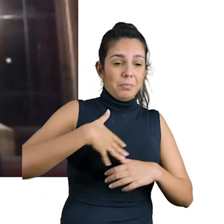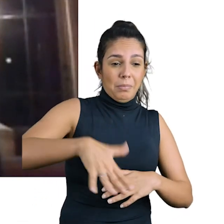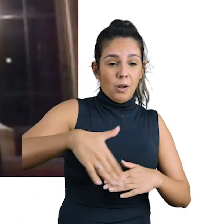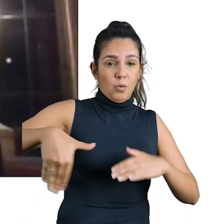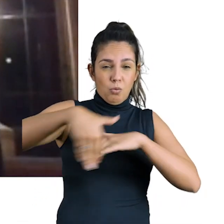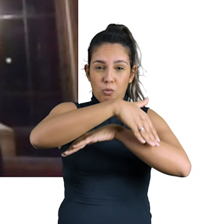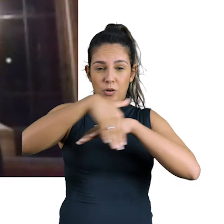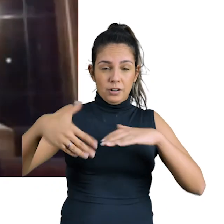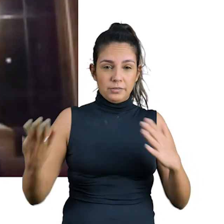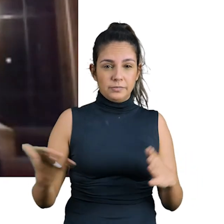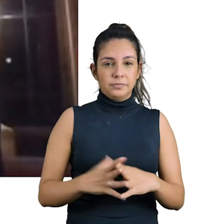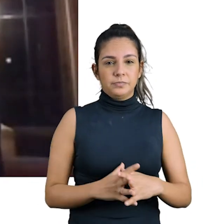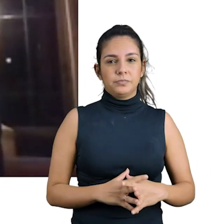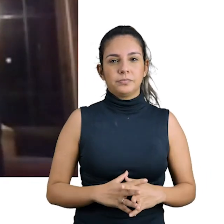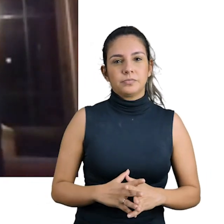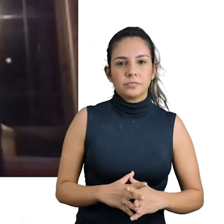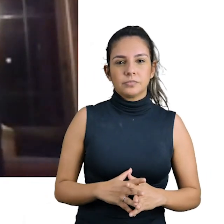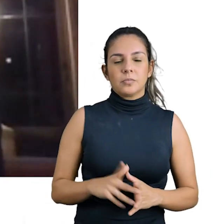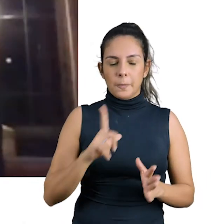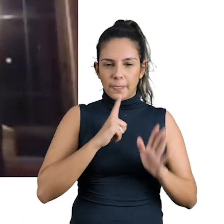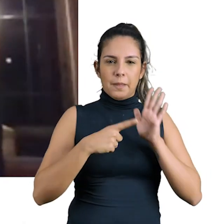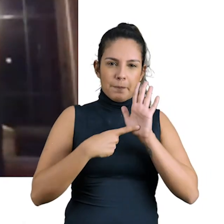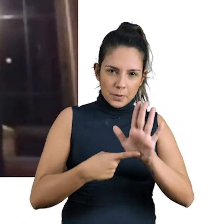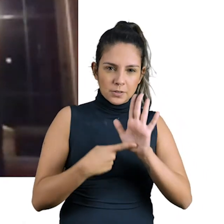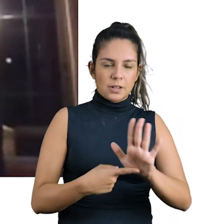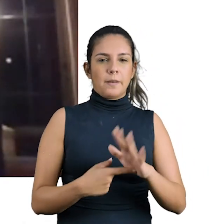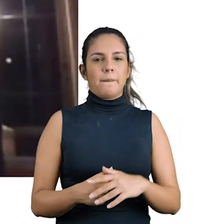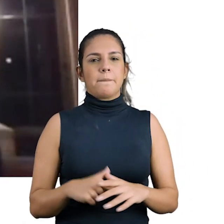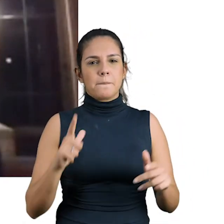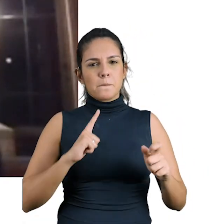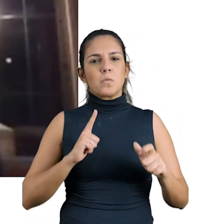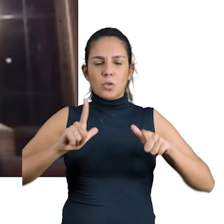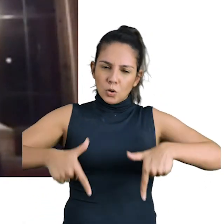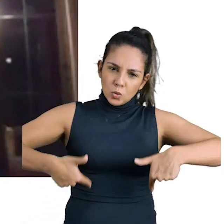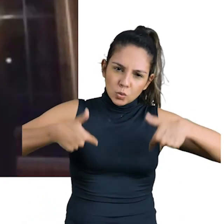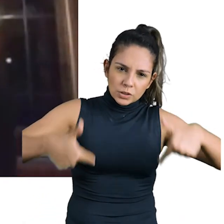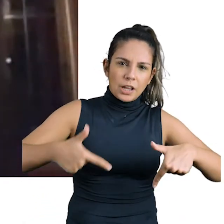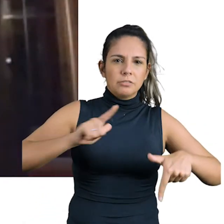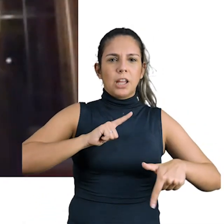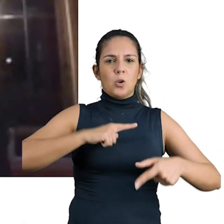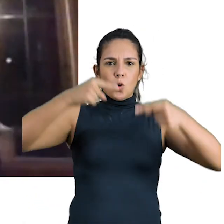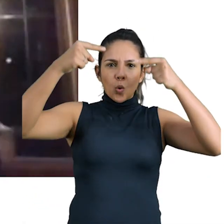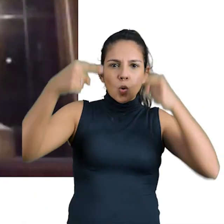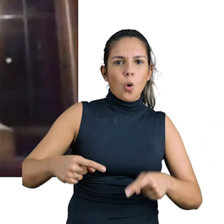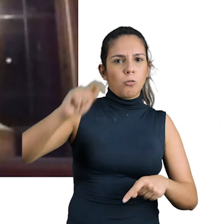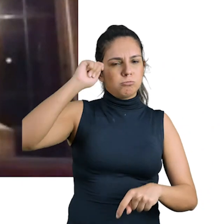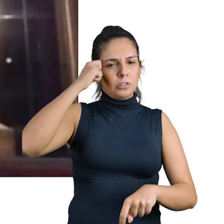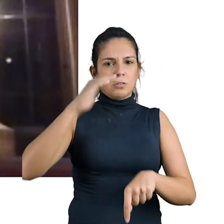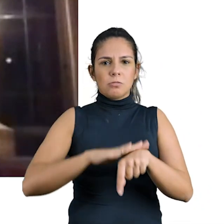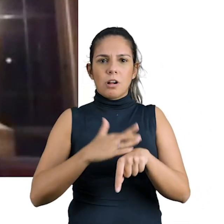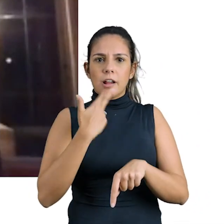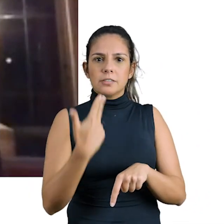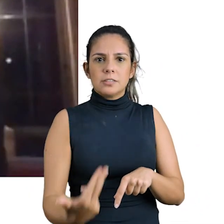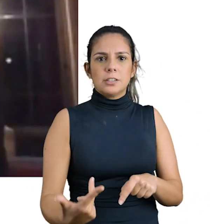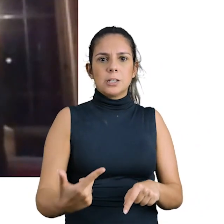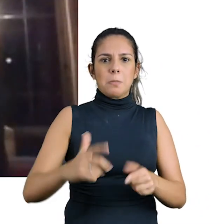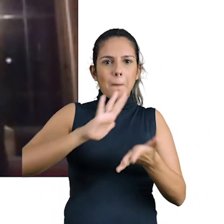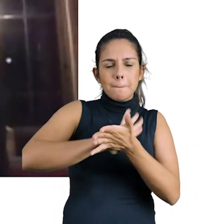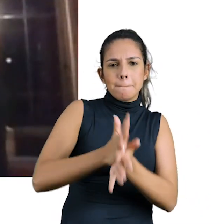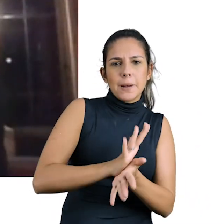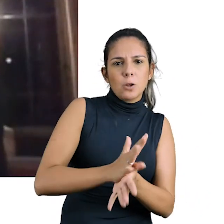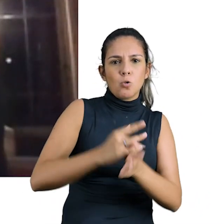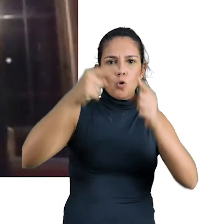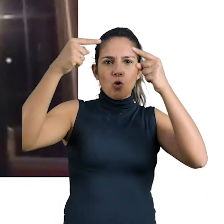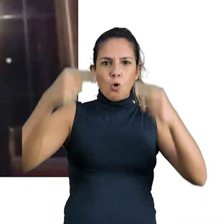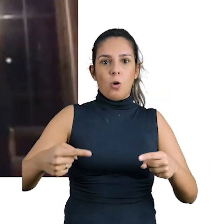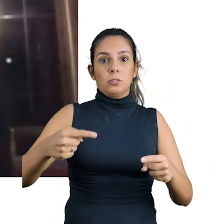acho que a sociedade civil brasileira tem se manifestado contra o racismo, tem se manifestado contra